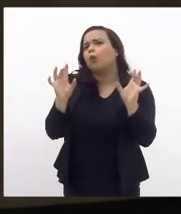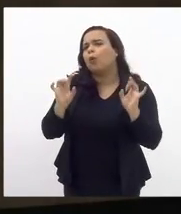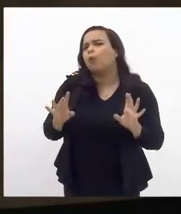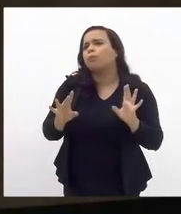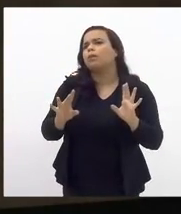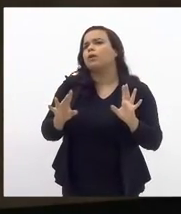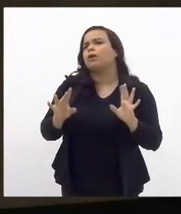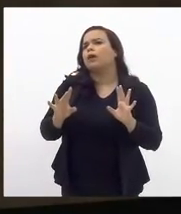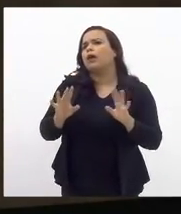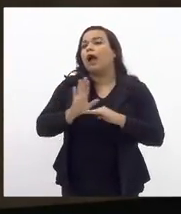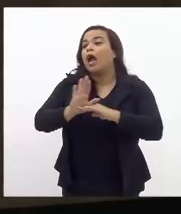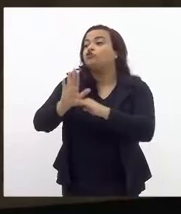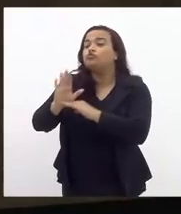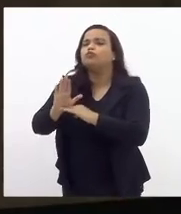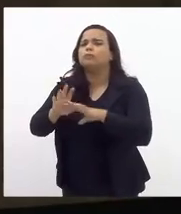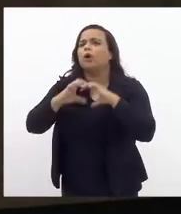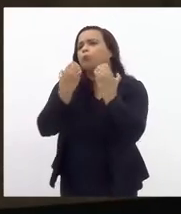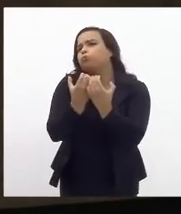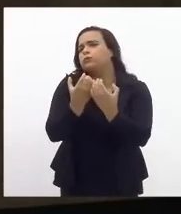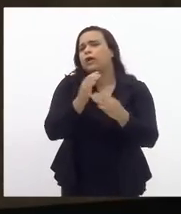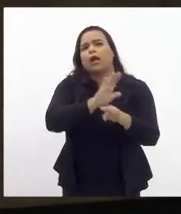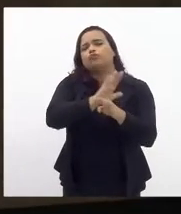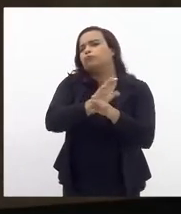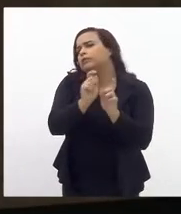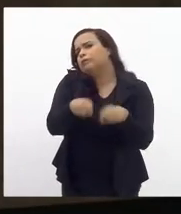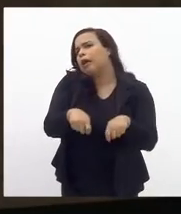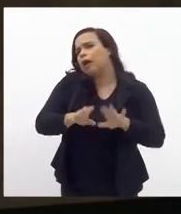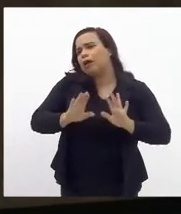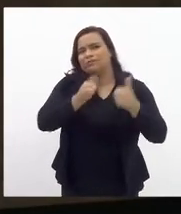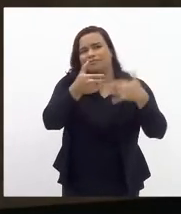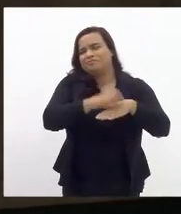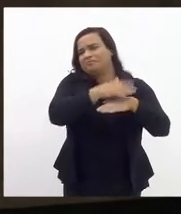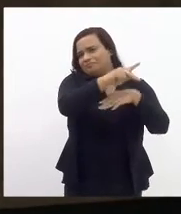de benefício para as comunidades em que atuavam. Pois bem,